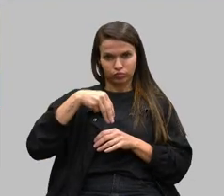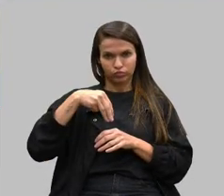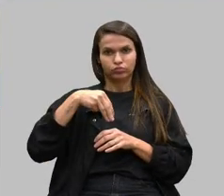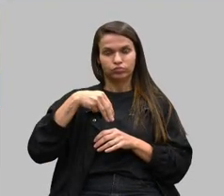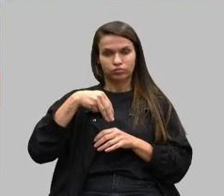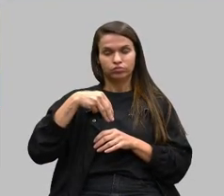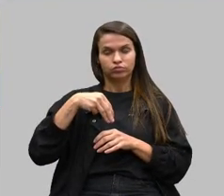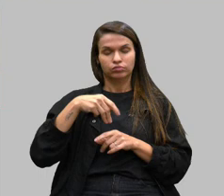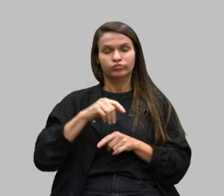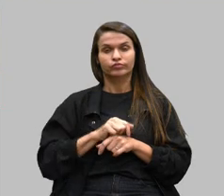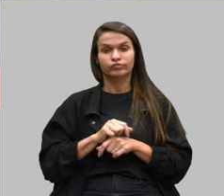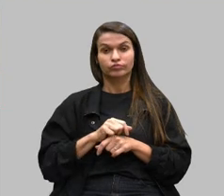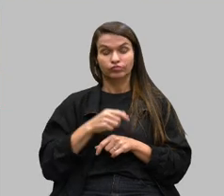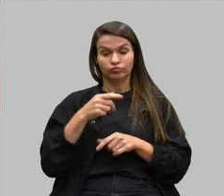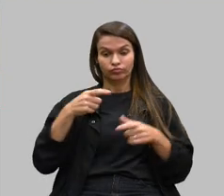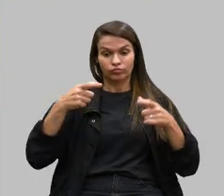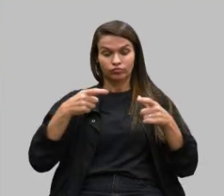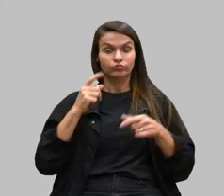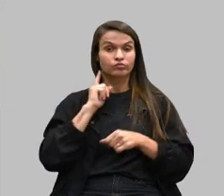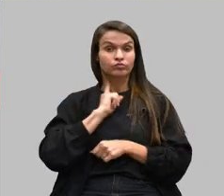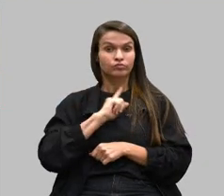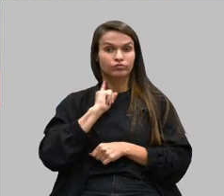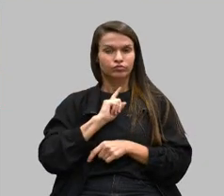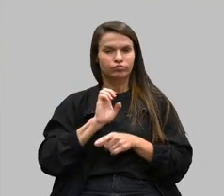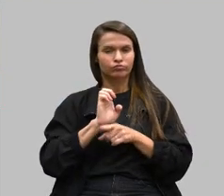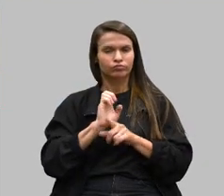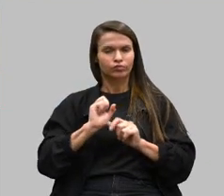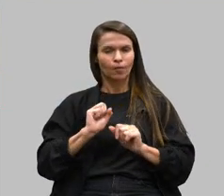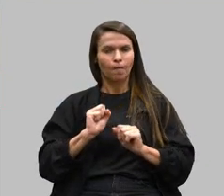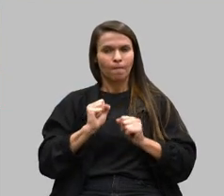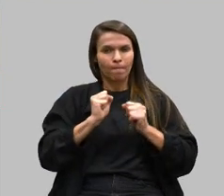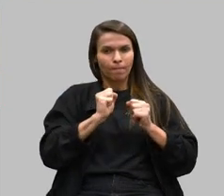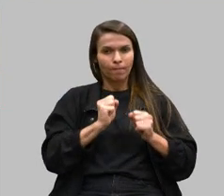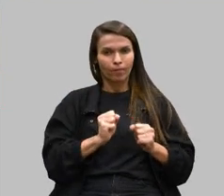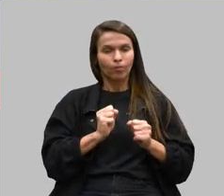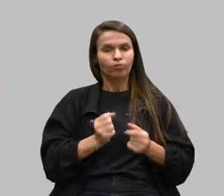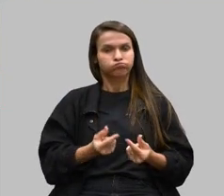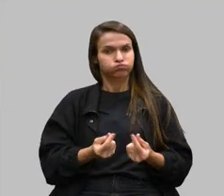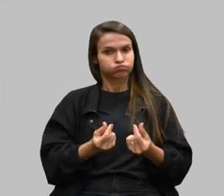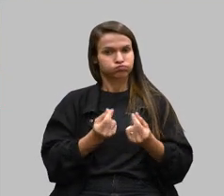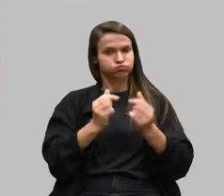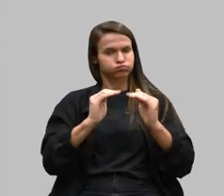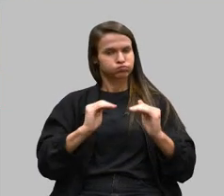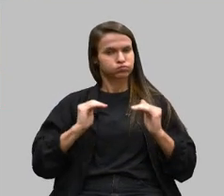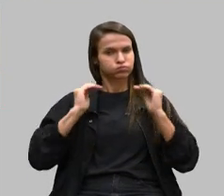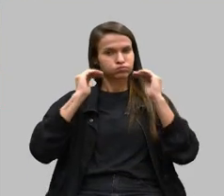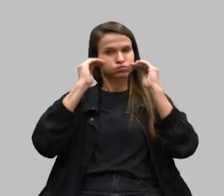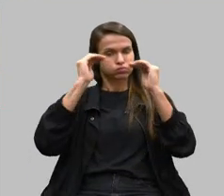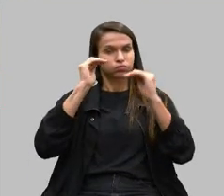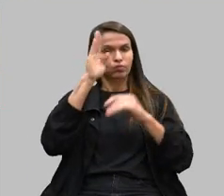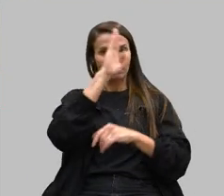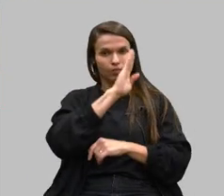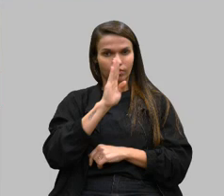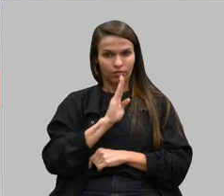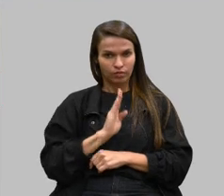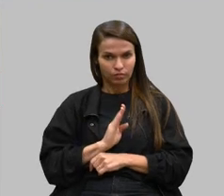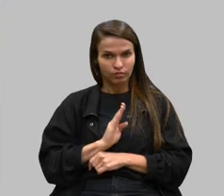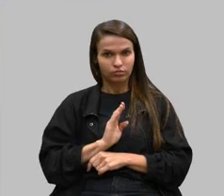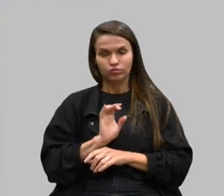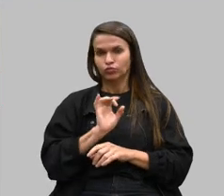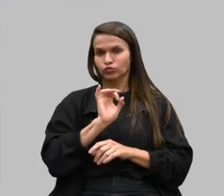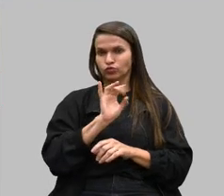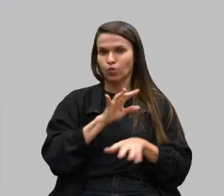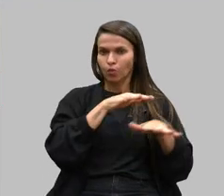eh é um estado com potencial econômico enorme no Brasil não só de